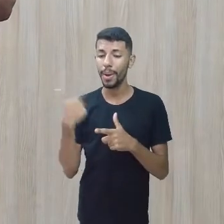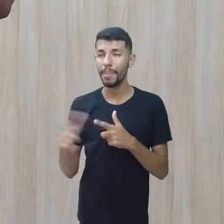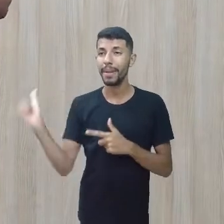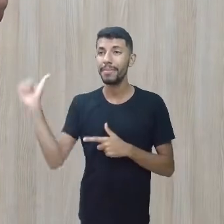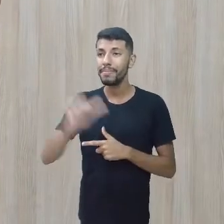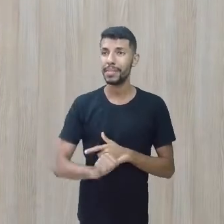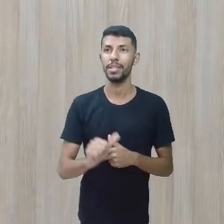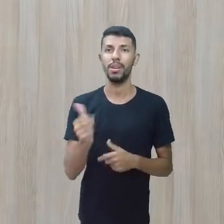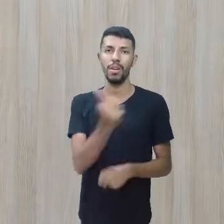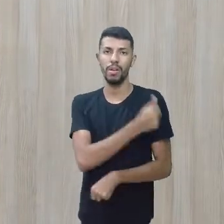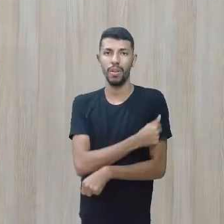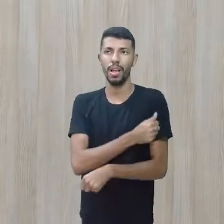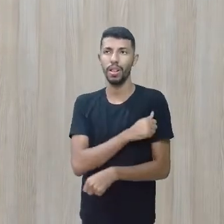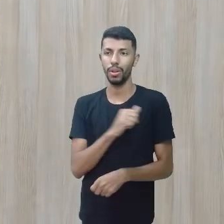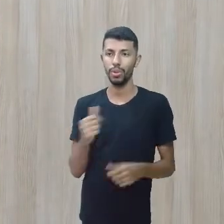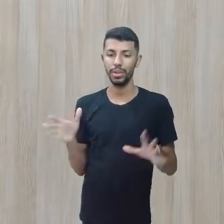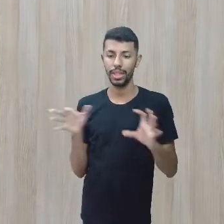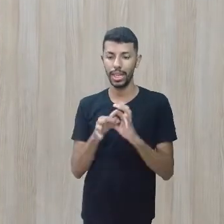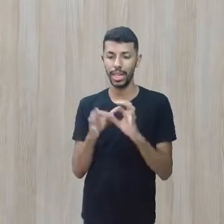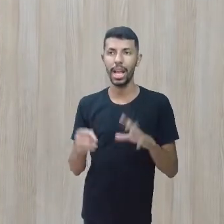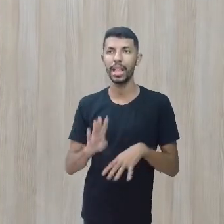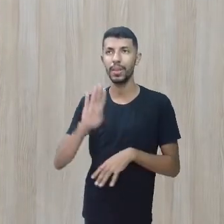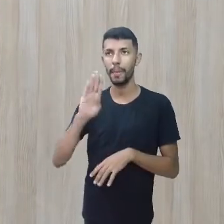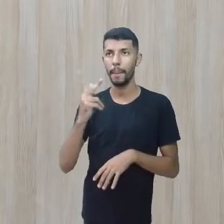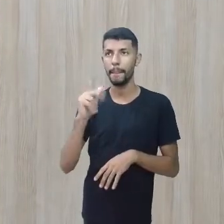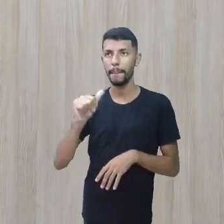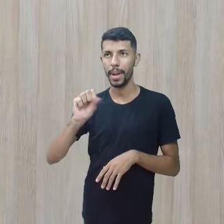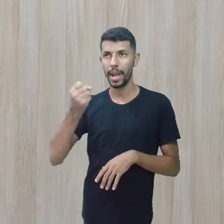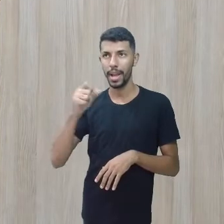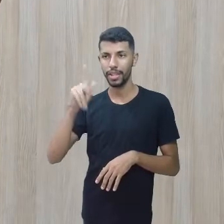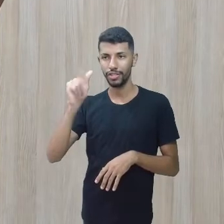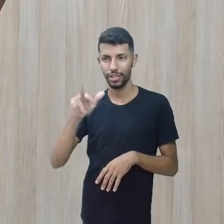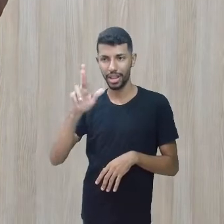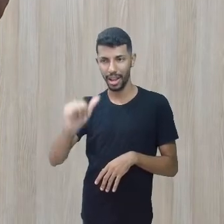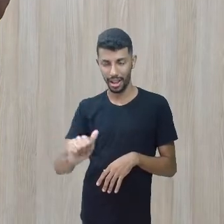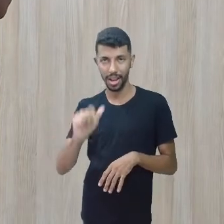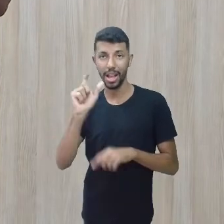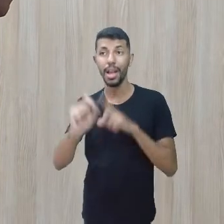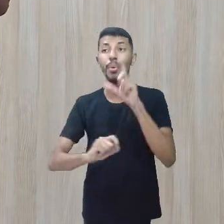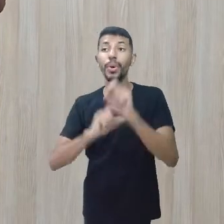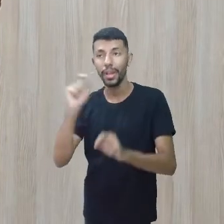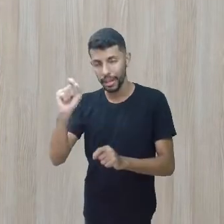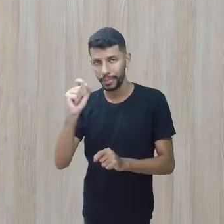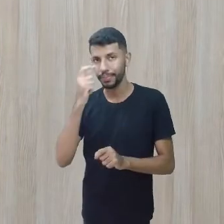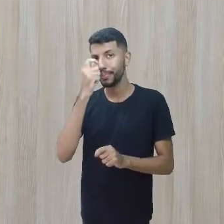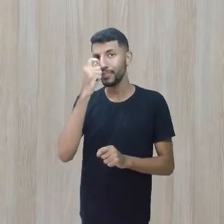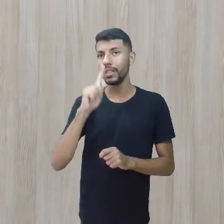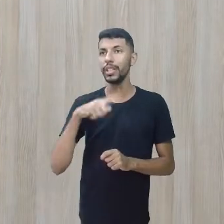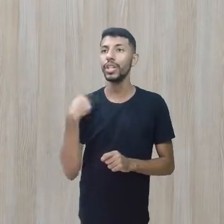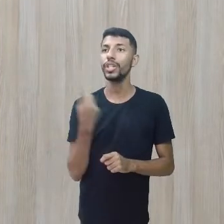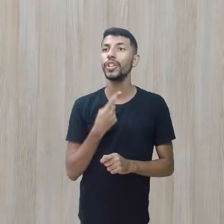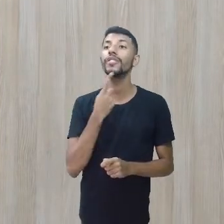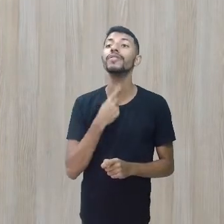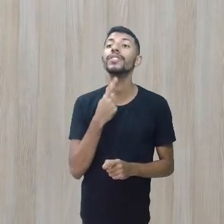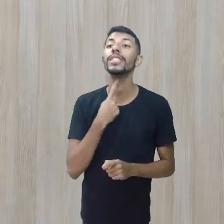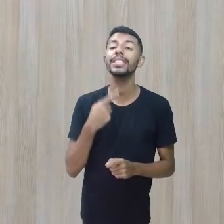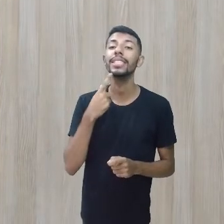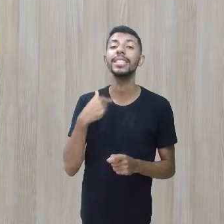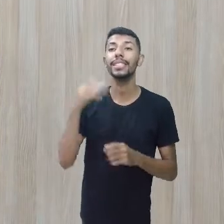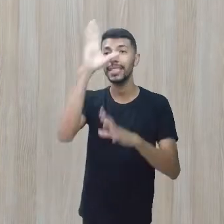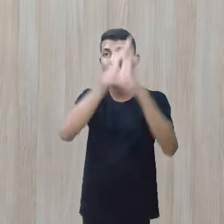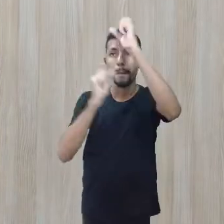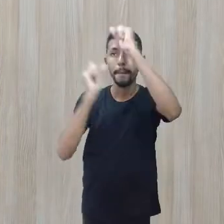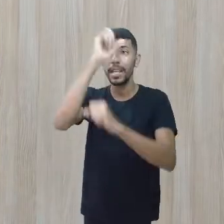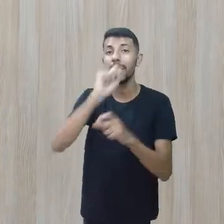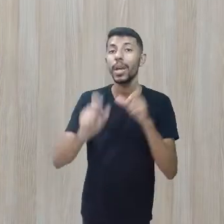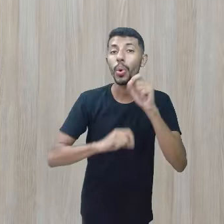com relação a Bhaskara e outras, né, leis de grandes matemáticos? É que a gente quer aprender só os cálculos e decorar.